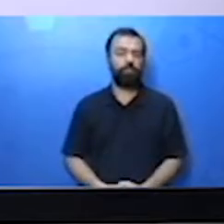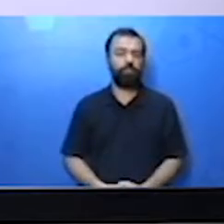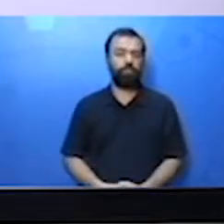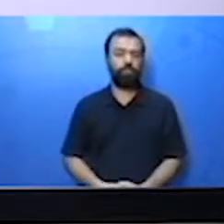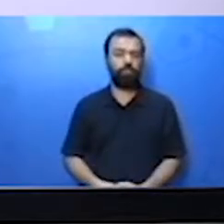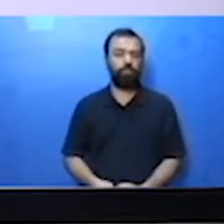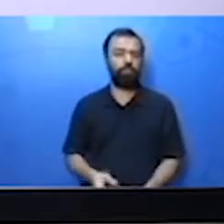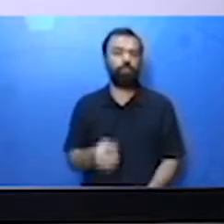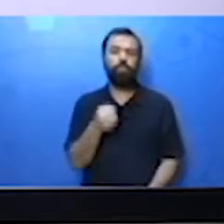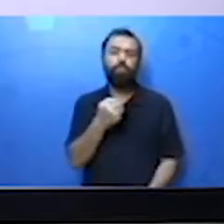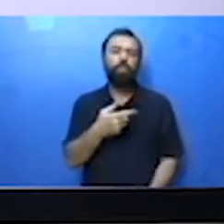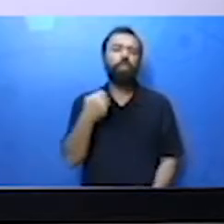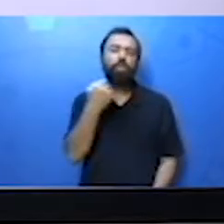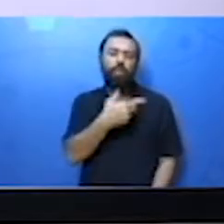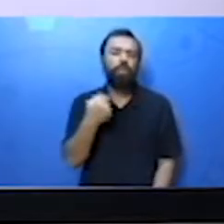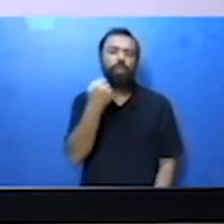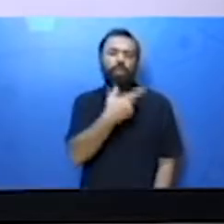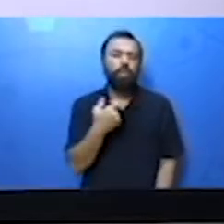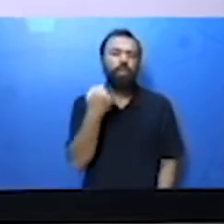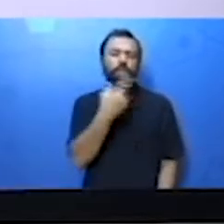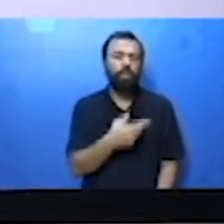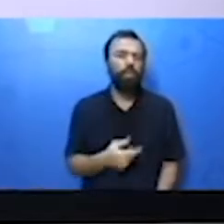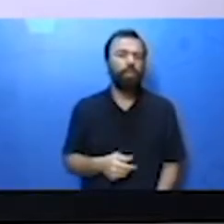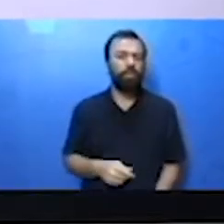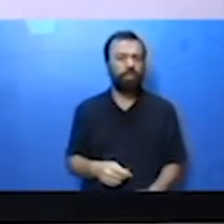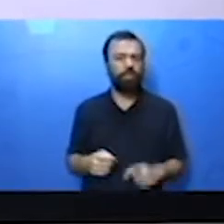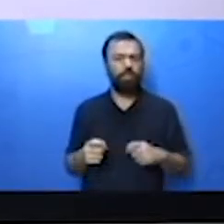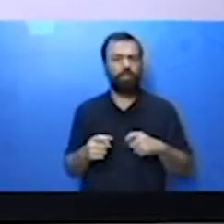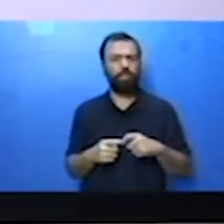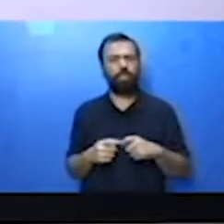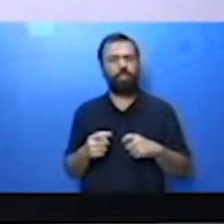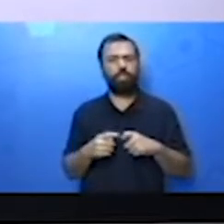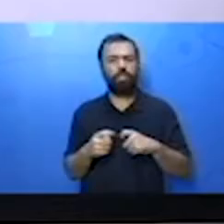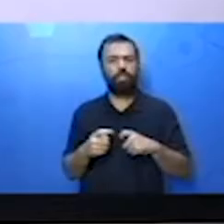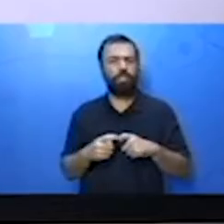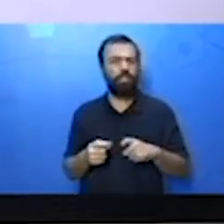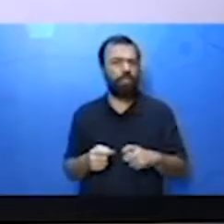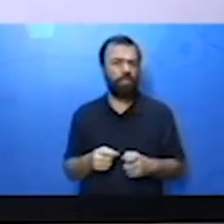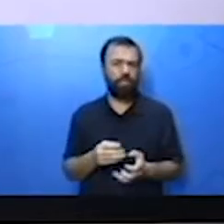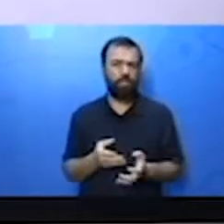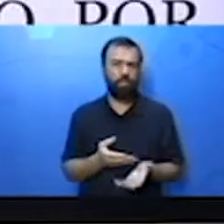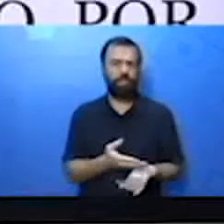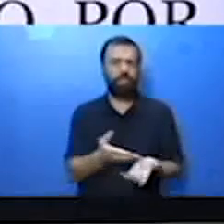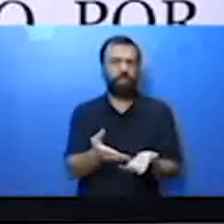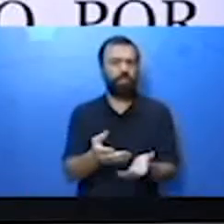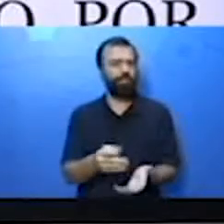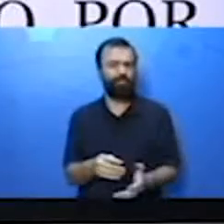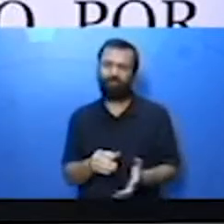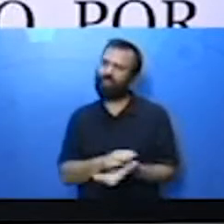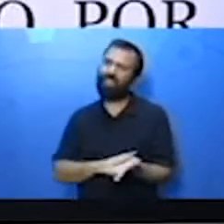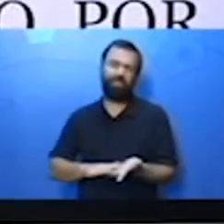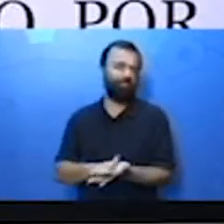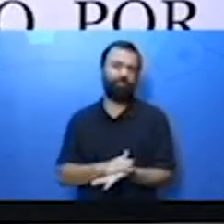tomar vários remédios, tomar remédios sem receitas, remédios sem ir ao médico?